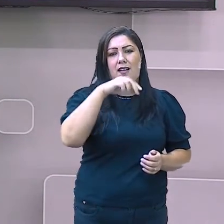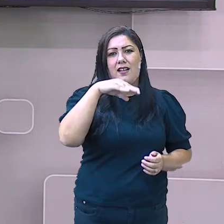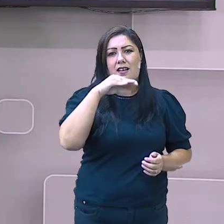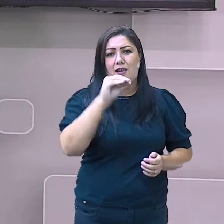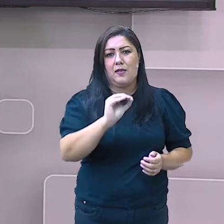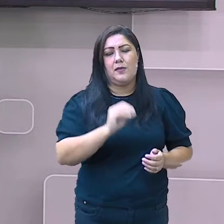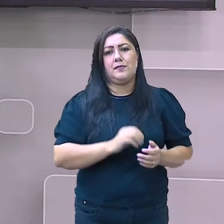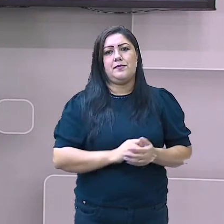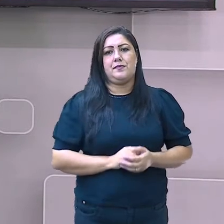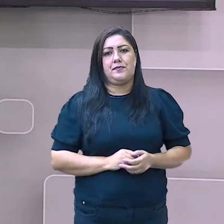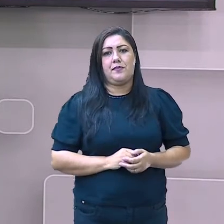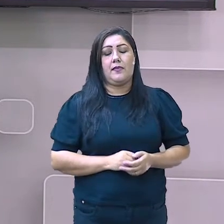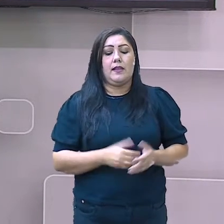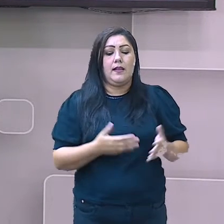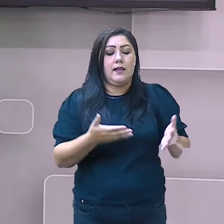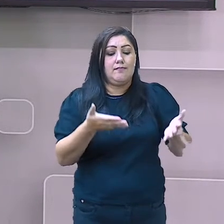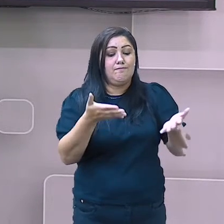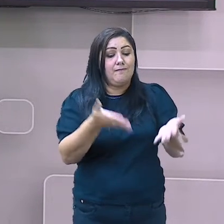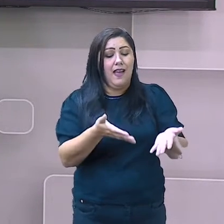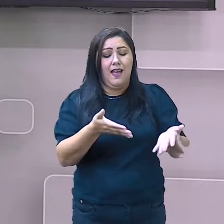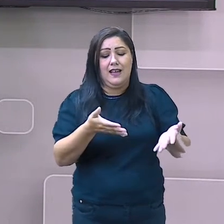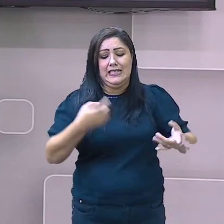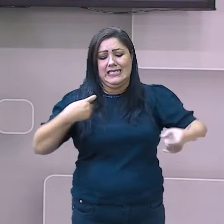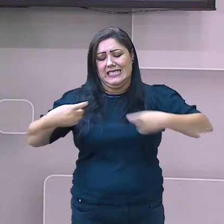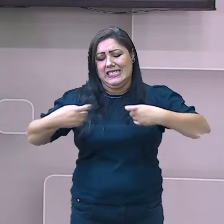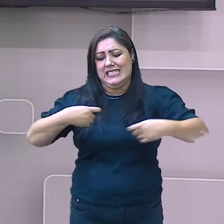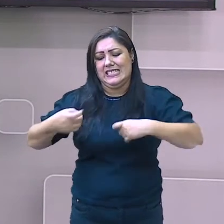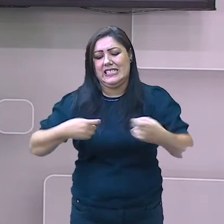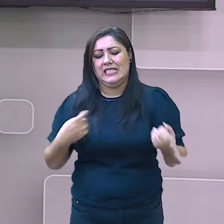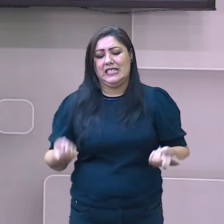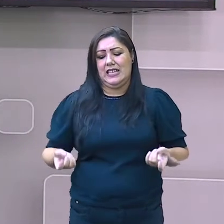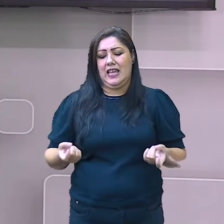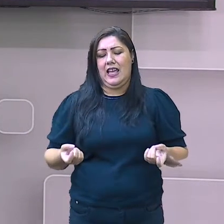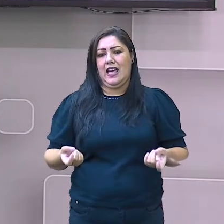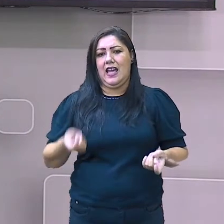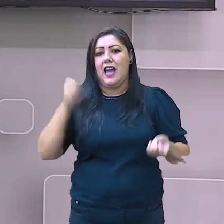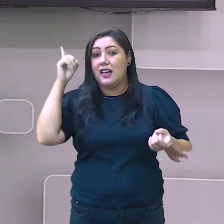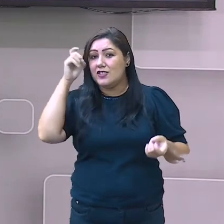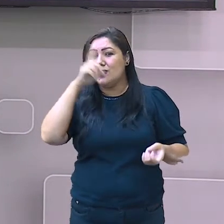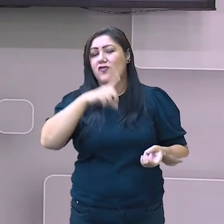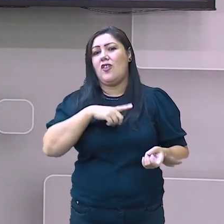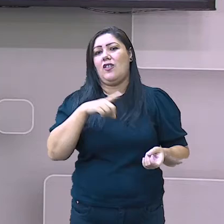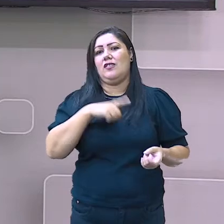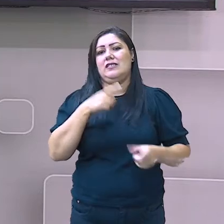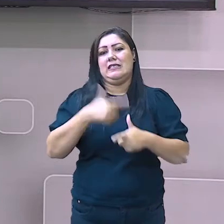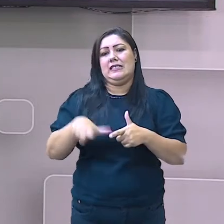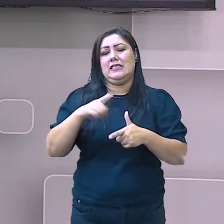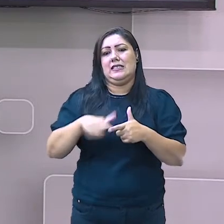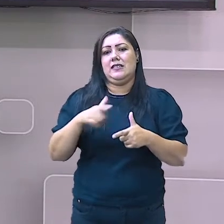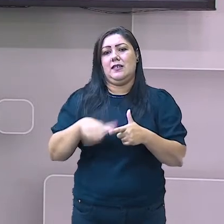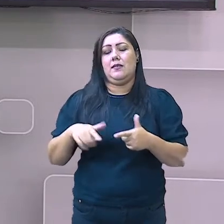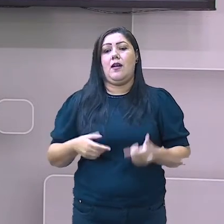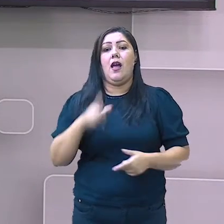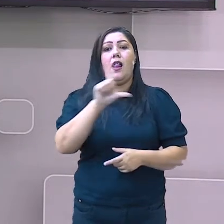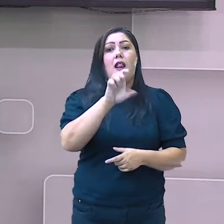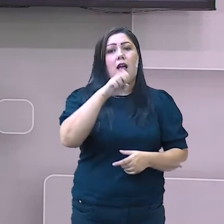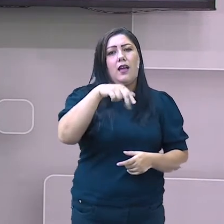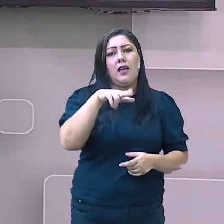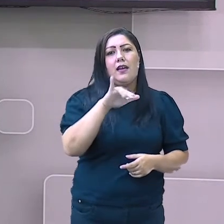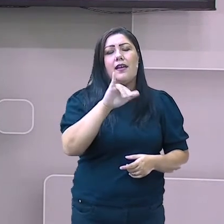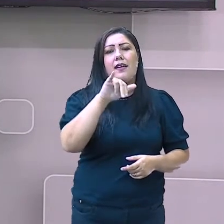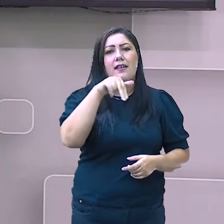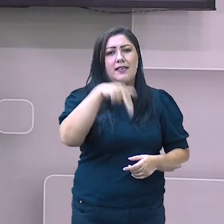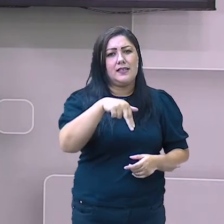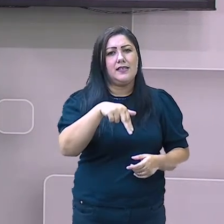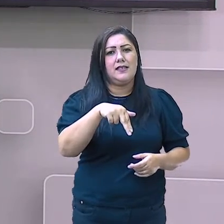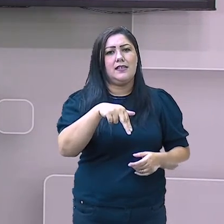guerra civil e das dificuldades que ela gerava, Lenin estabeleceu o comunismo de guerra. O